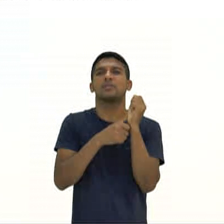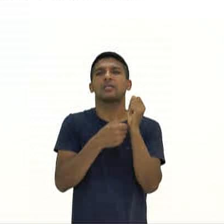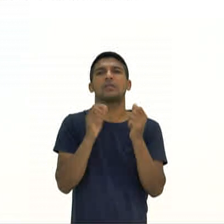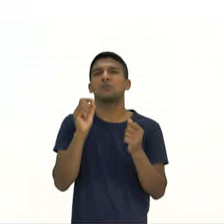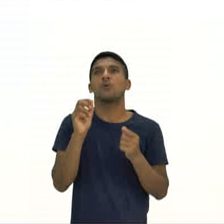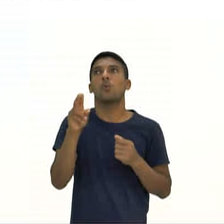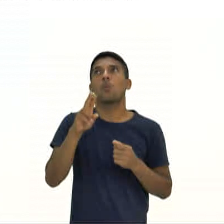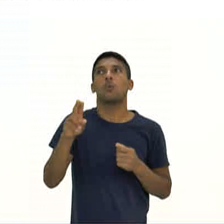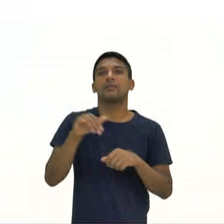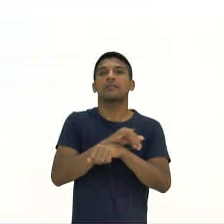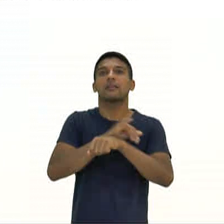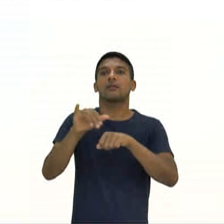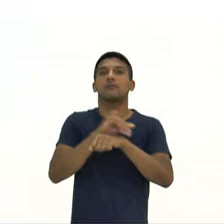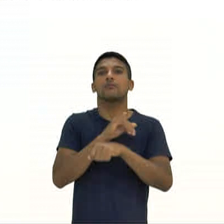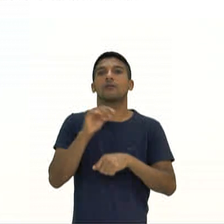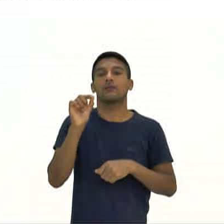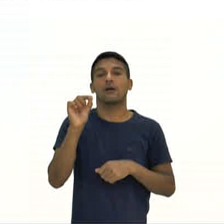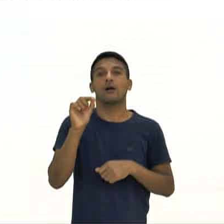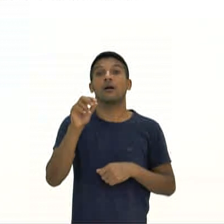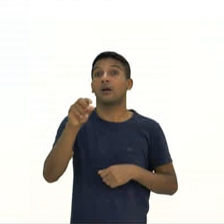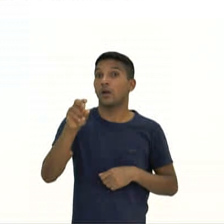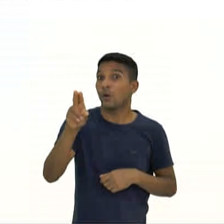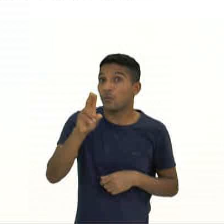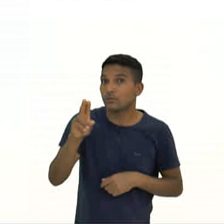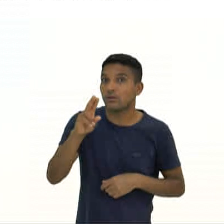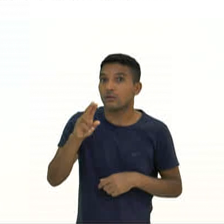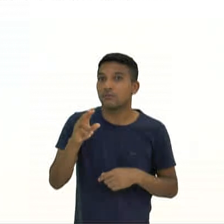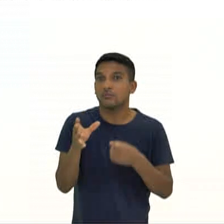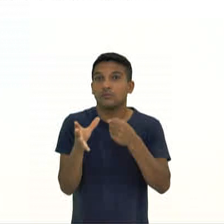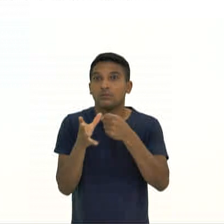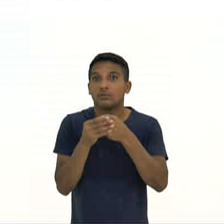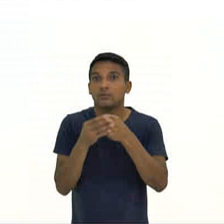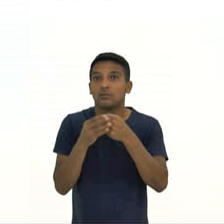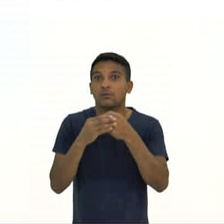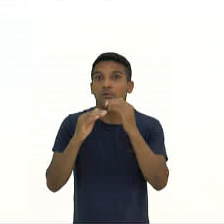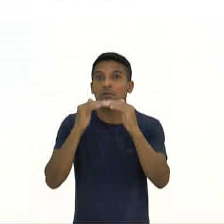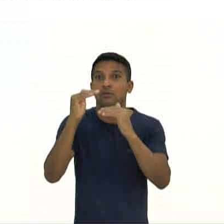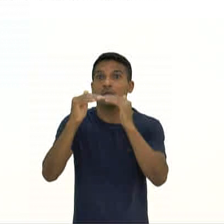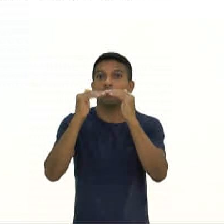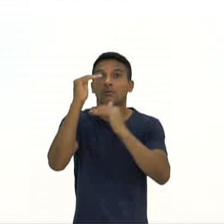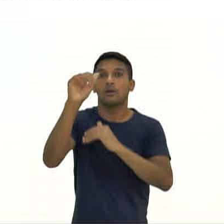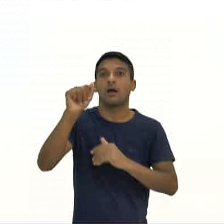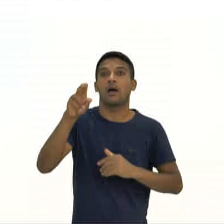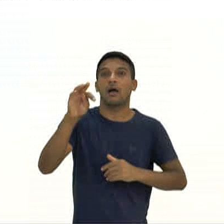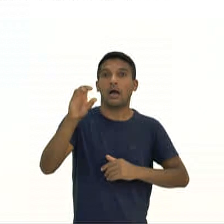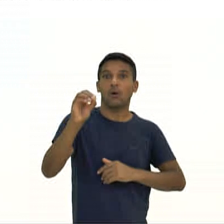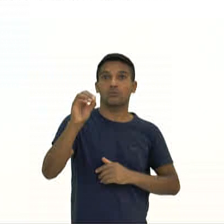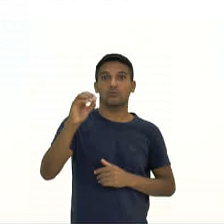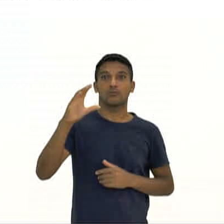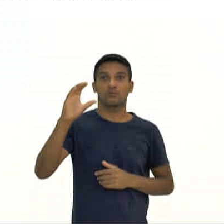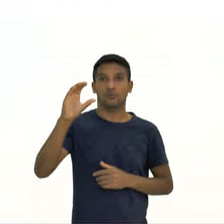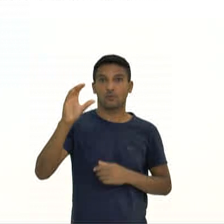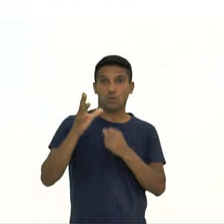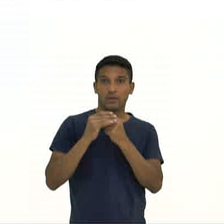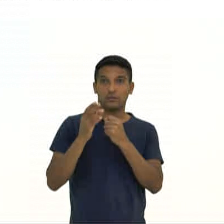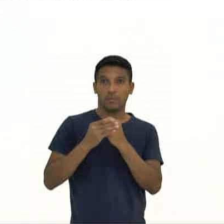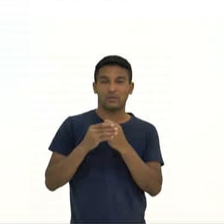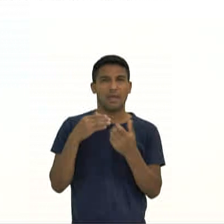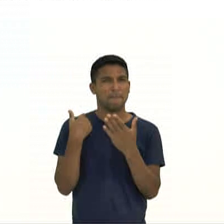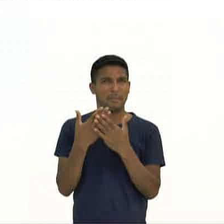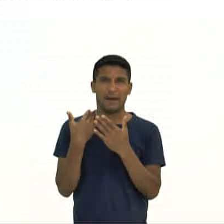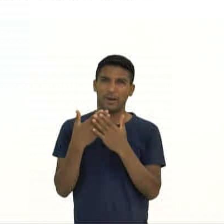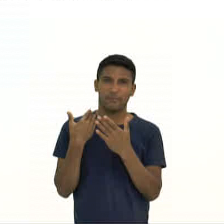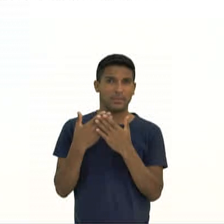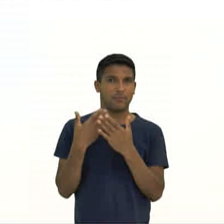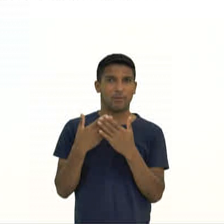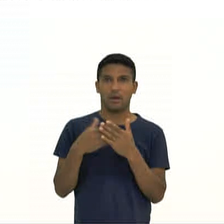sobre a área de interesse. É o que defende Fernando Aguiar, mestre em psicologia pela Universidade de Brasília, UNB, que